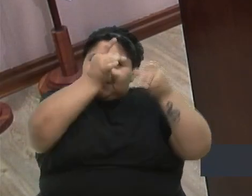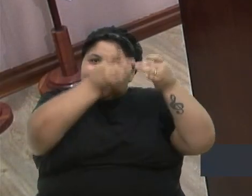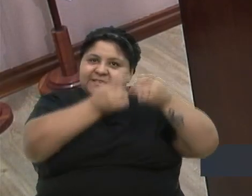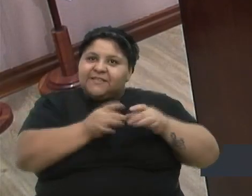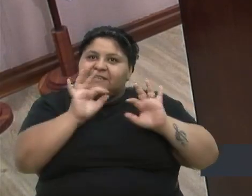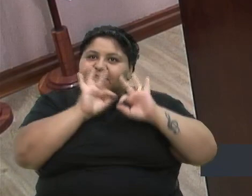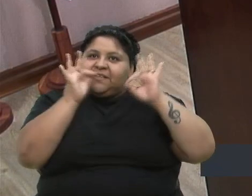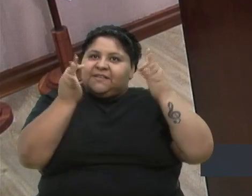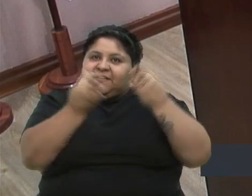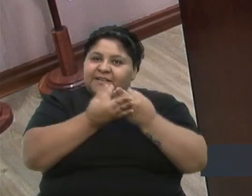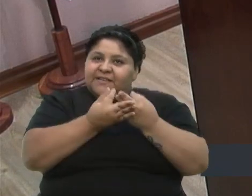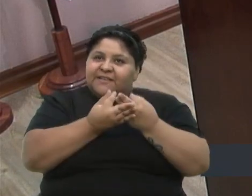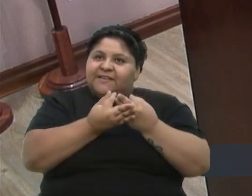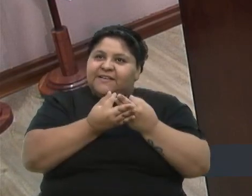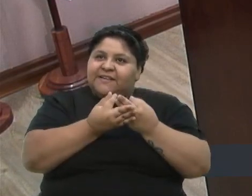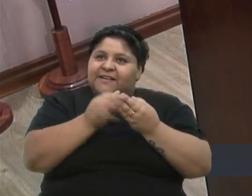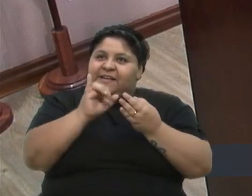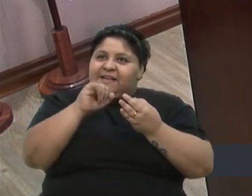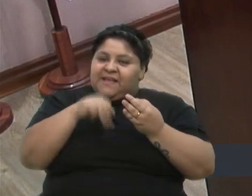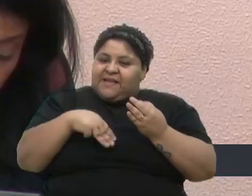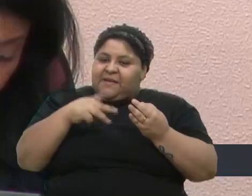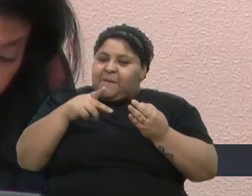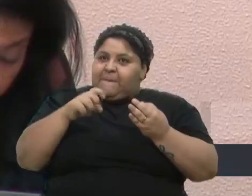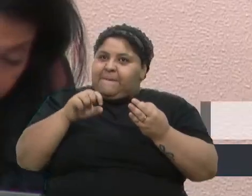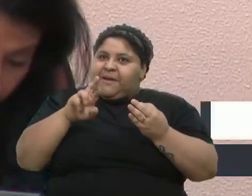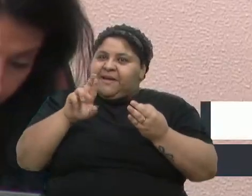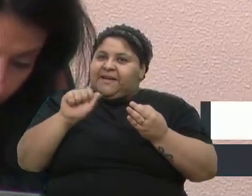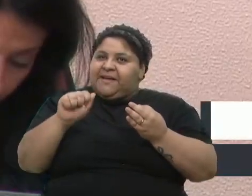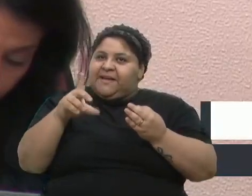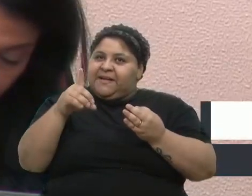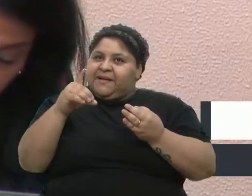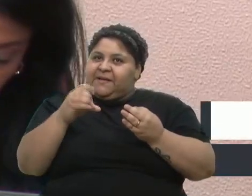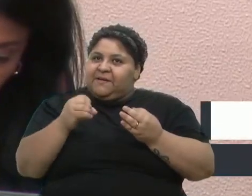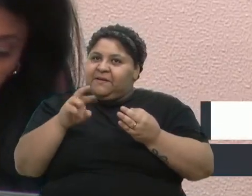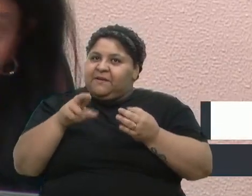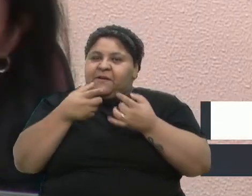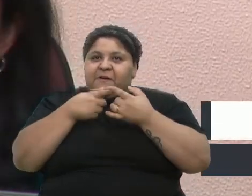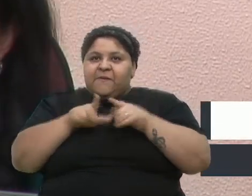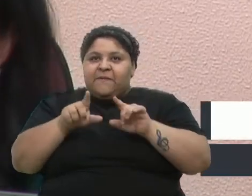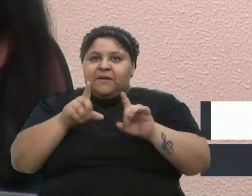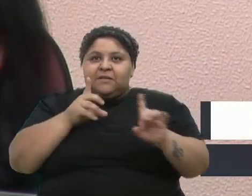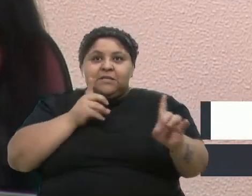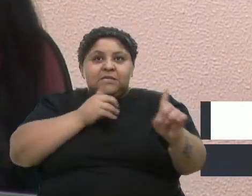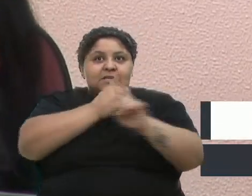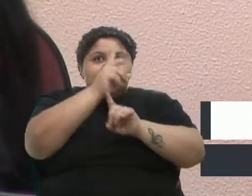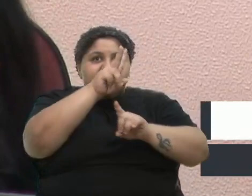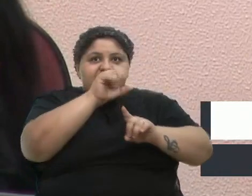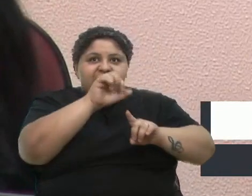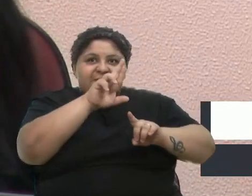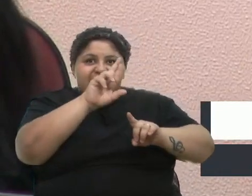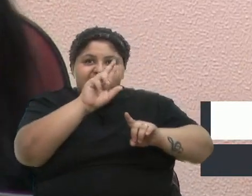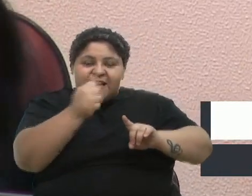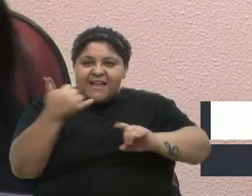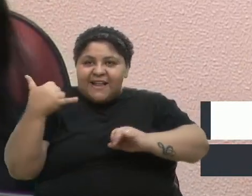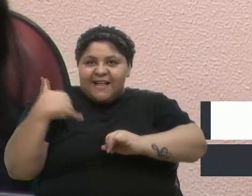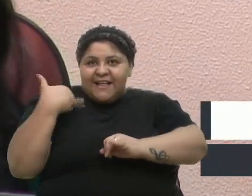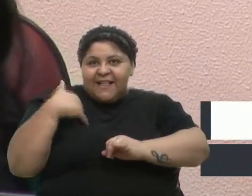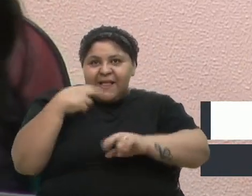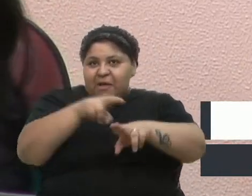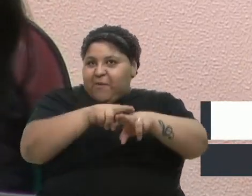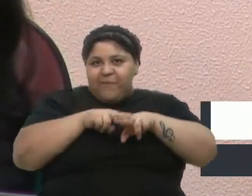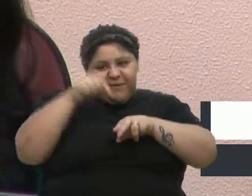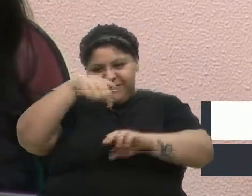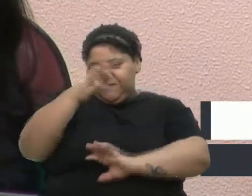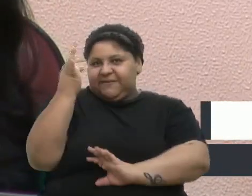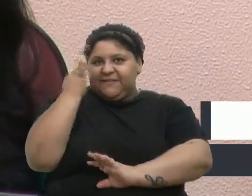família Imperador, que hoje está aqui. Mas descobri que a Vera está de aniversário. Então, ela não pôde comparecer hoje,